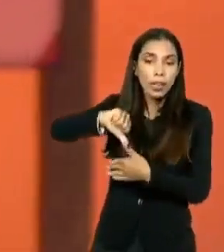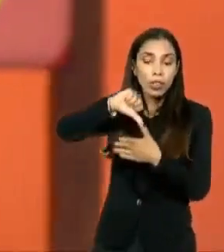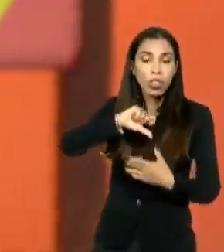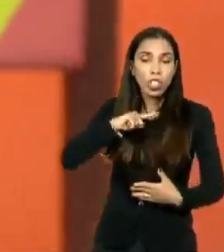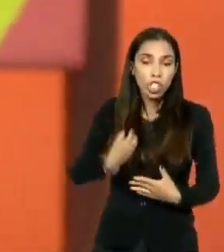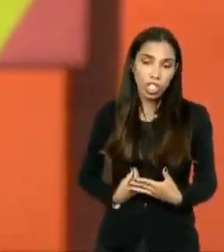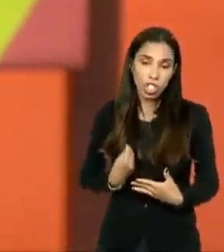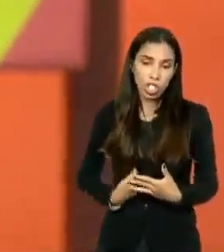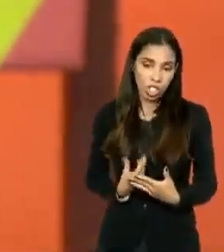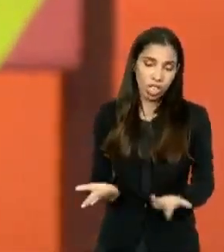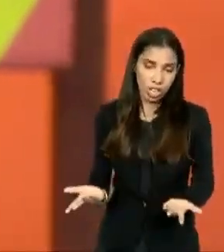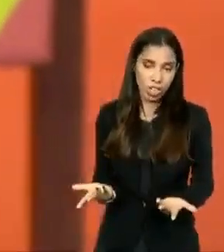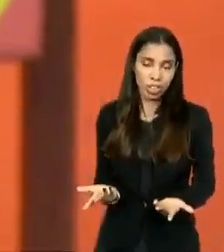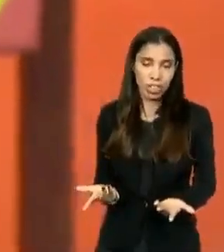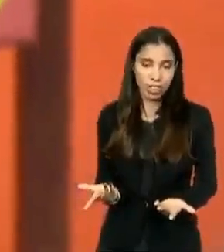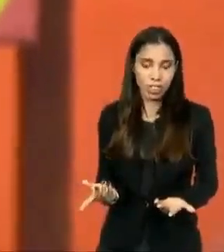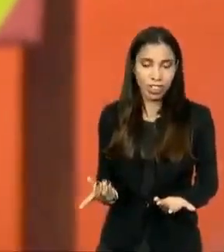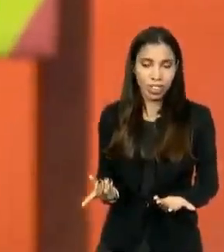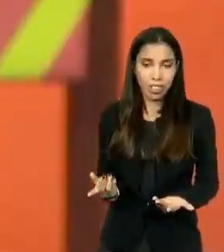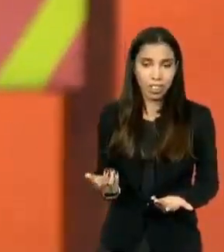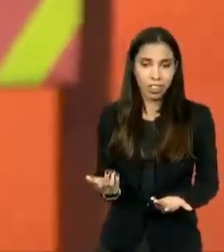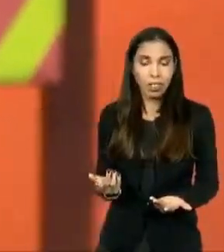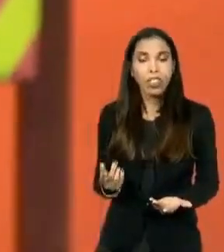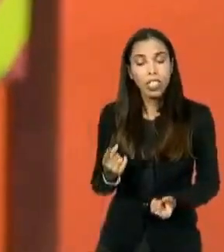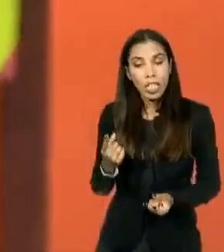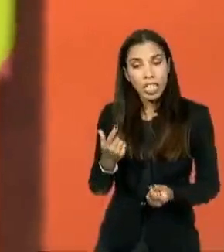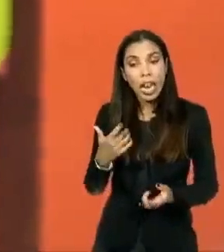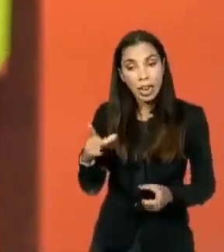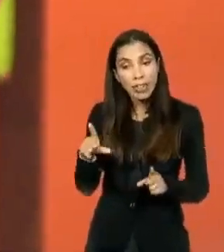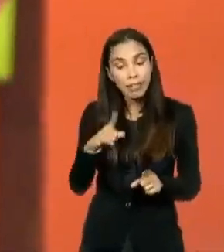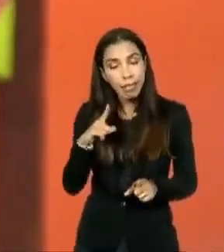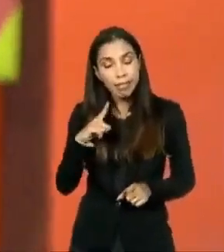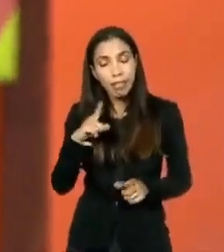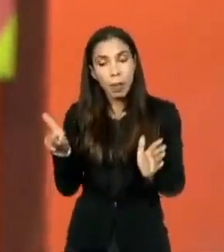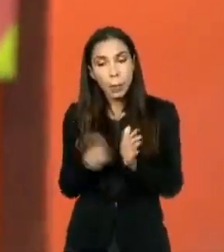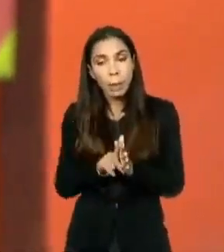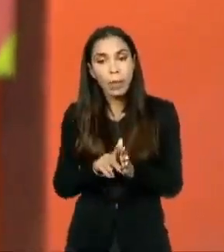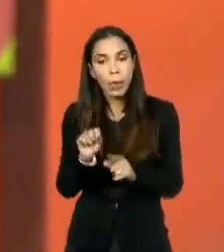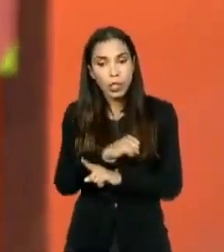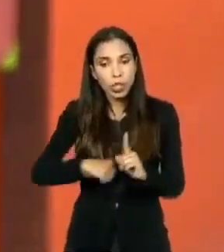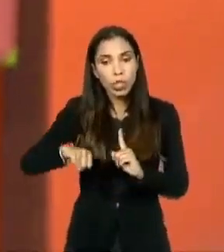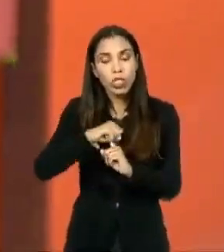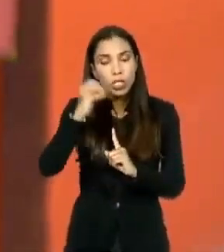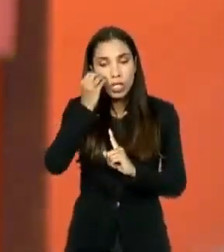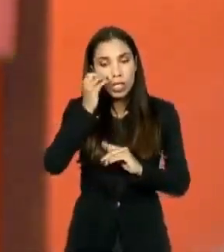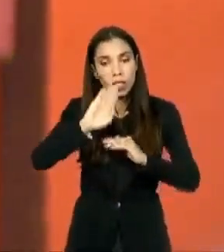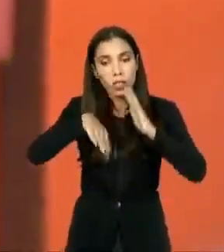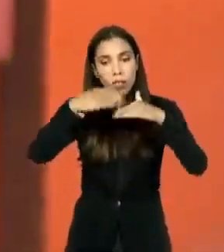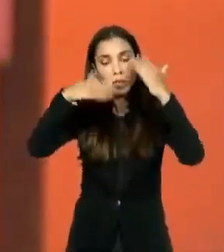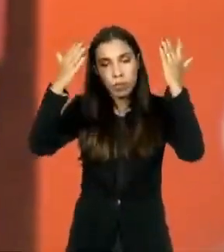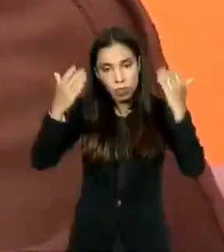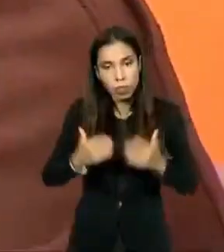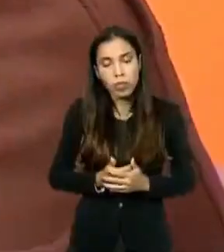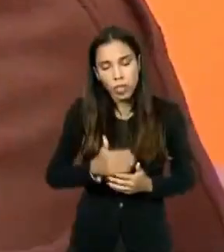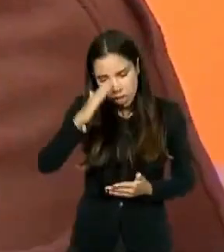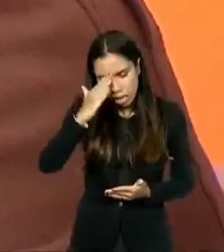Certo. E ele tem um cunho, uma pegada social. Uhum. E ele está tentando desenvolver isso, acredito,